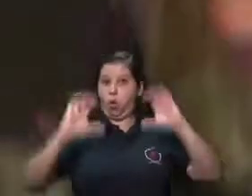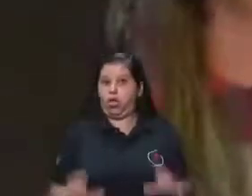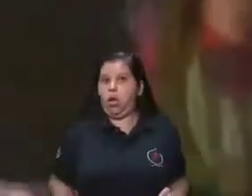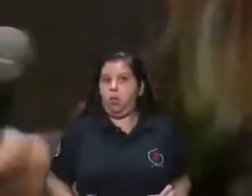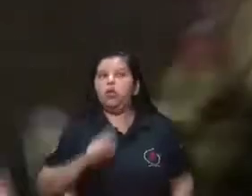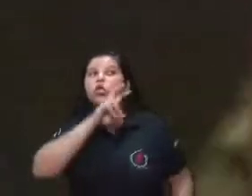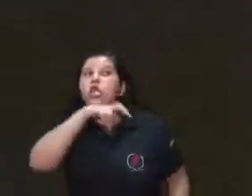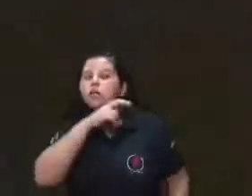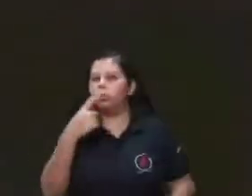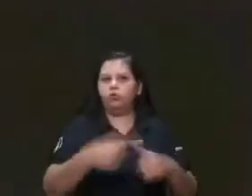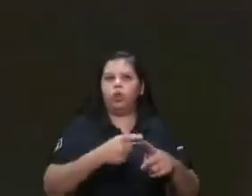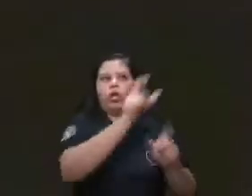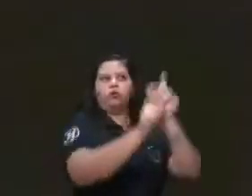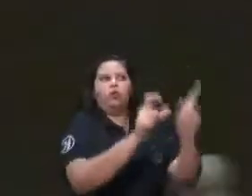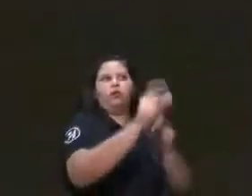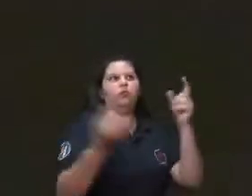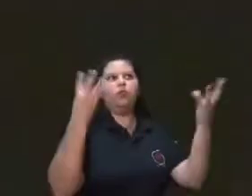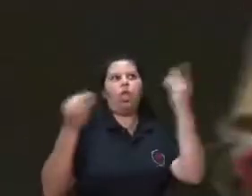até quando?